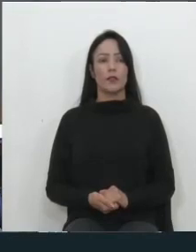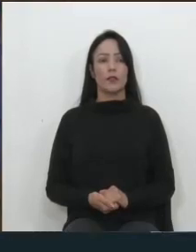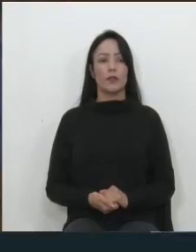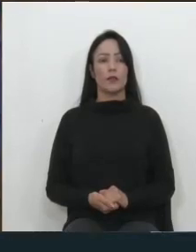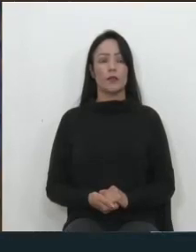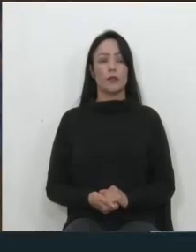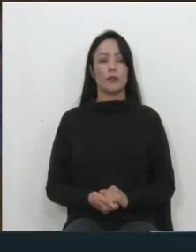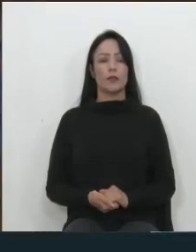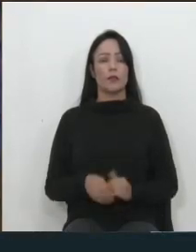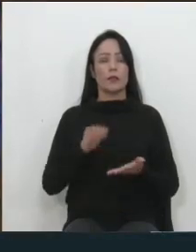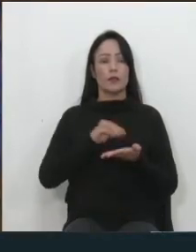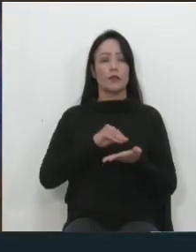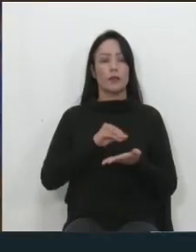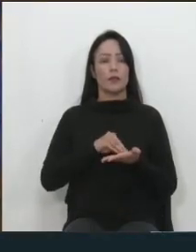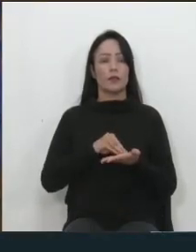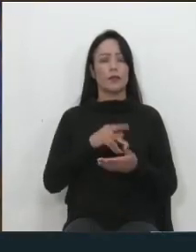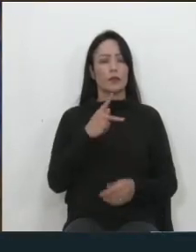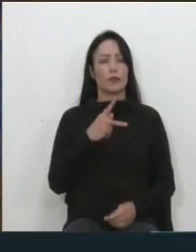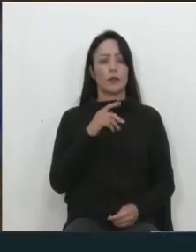Faltando apenas o PSC...